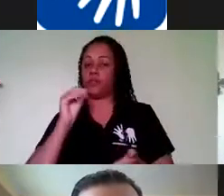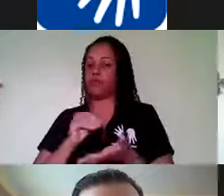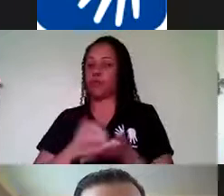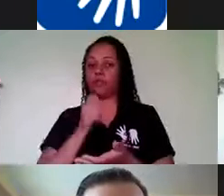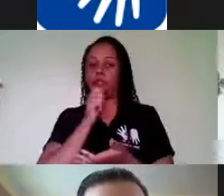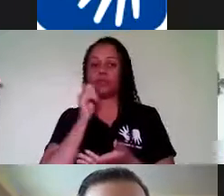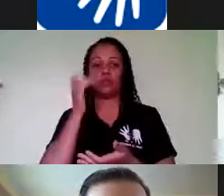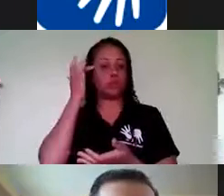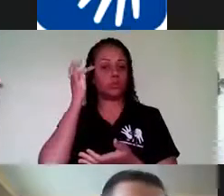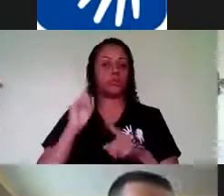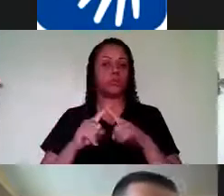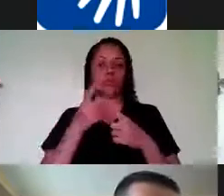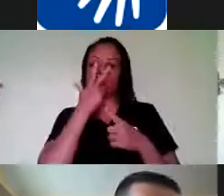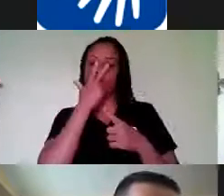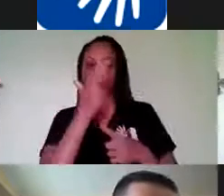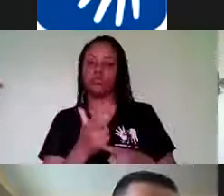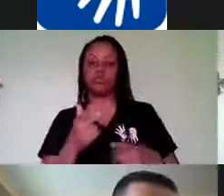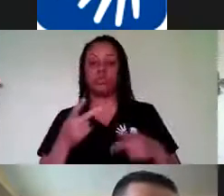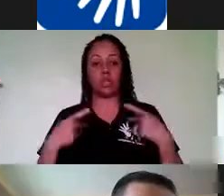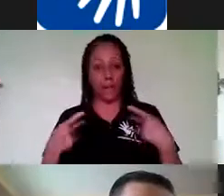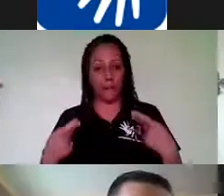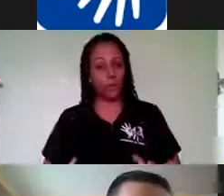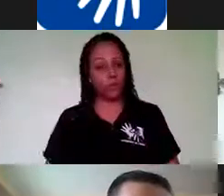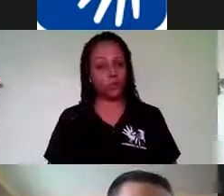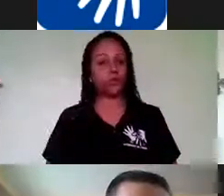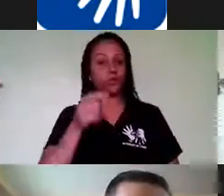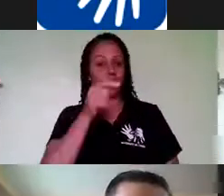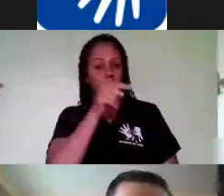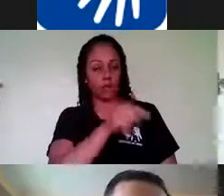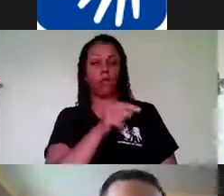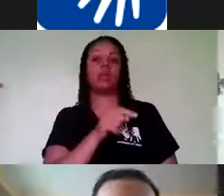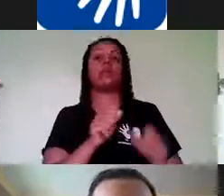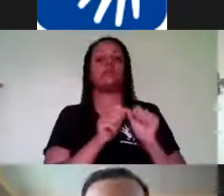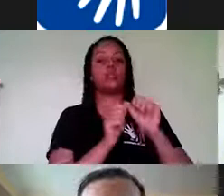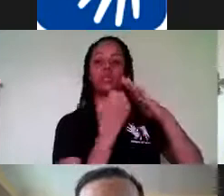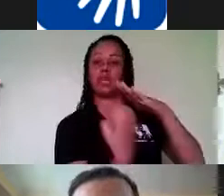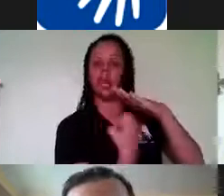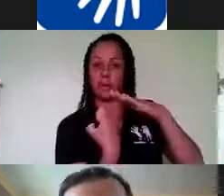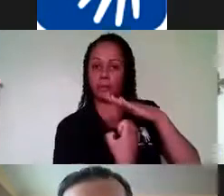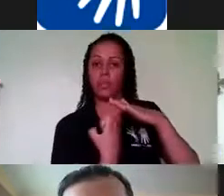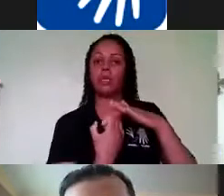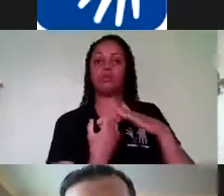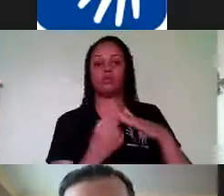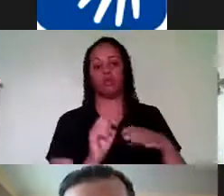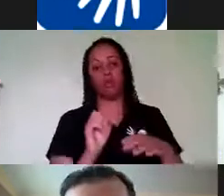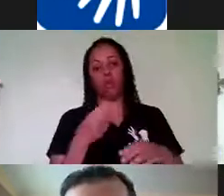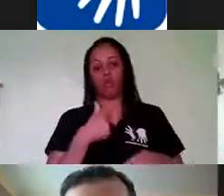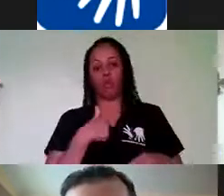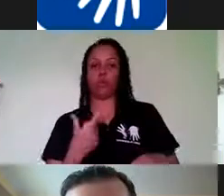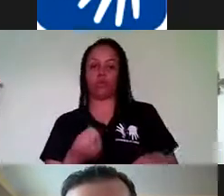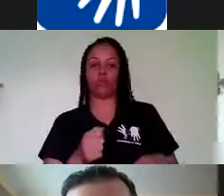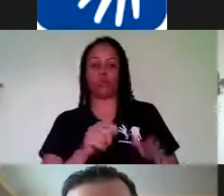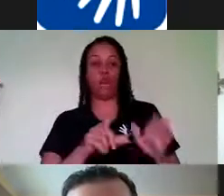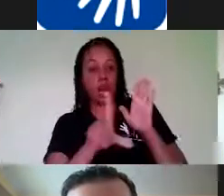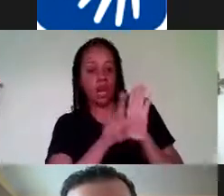a atitude do procurador foi muito interessante no sentido de fazer a empresa, e no caso eu, o terceiro, cumprir a lei à